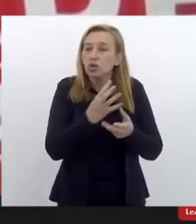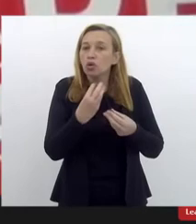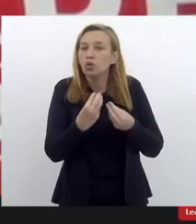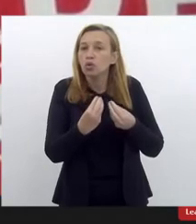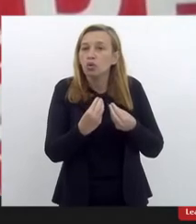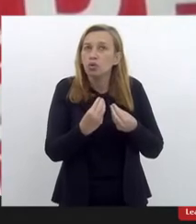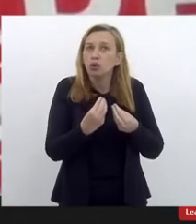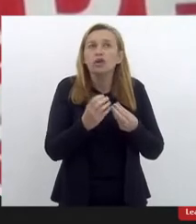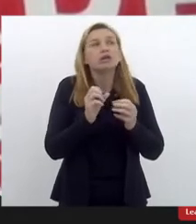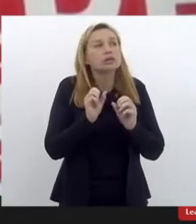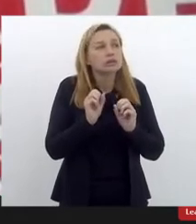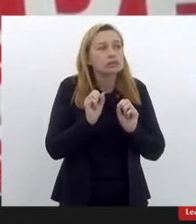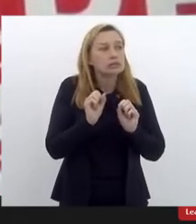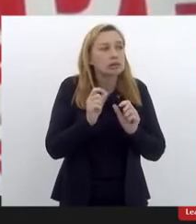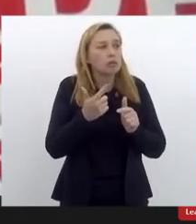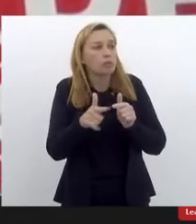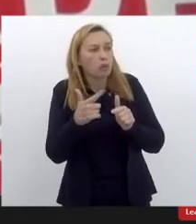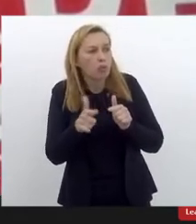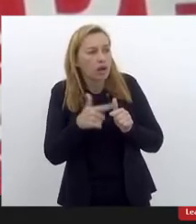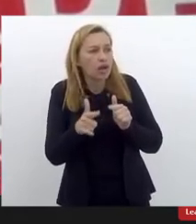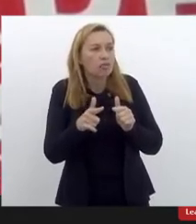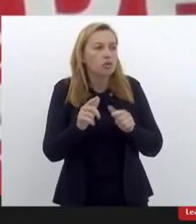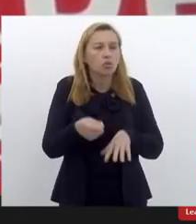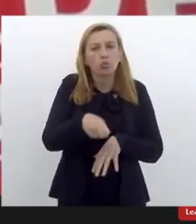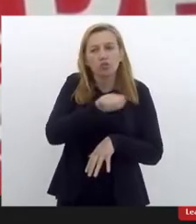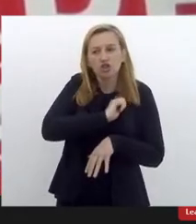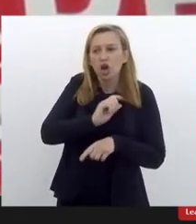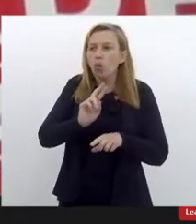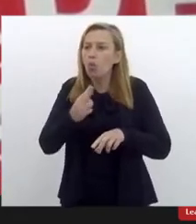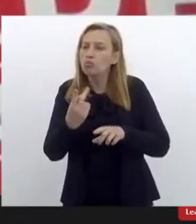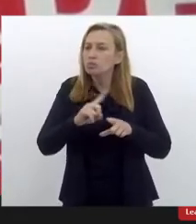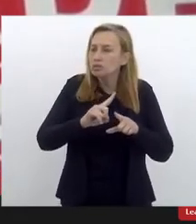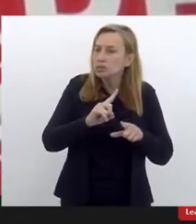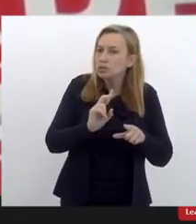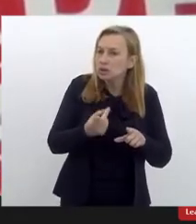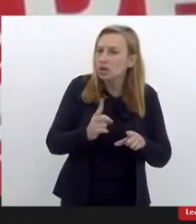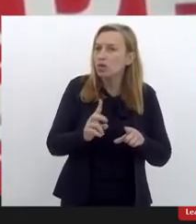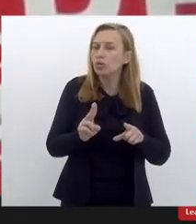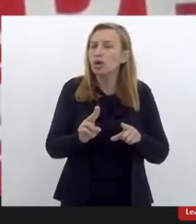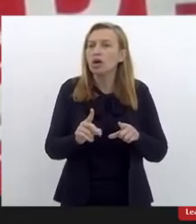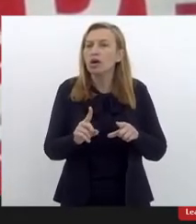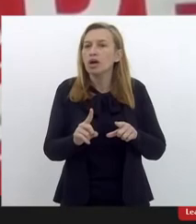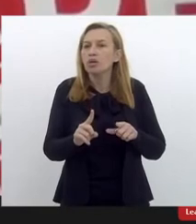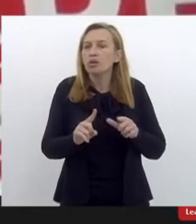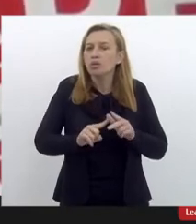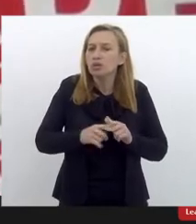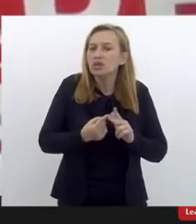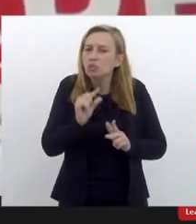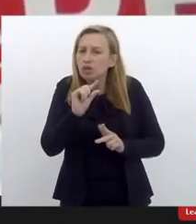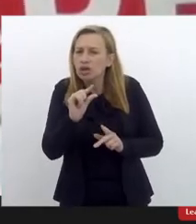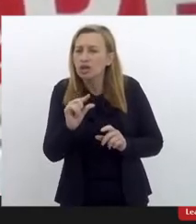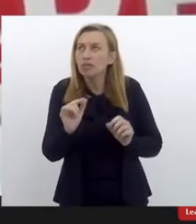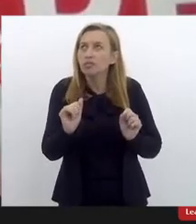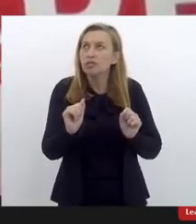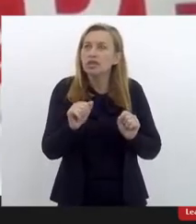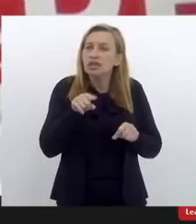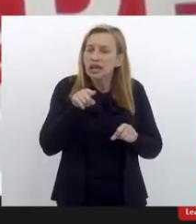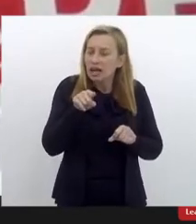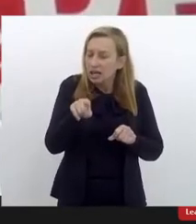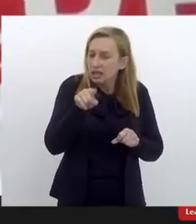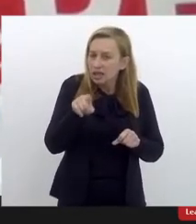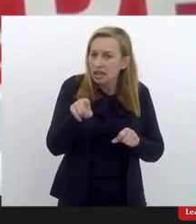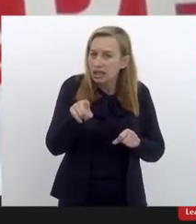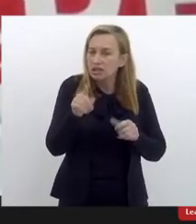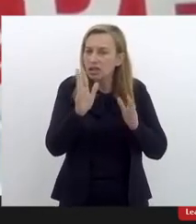ver se isso teria problema com o regime de recuperação fiscal ou não, uma pequena alteração para que aqueles que